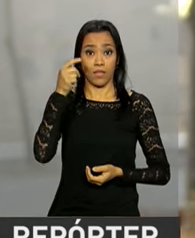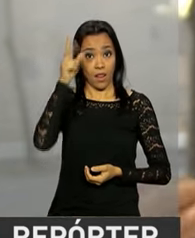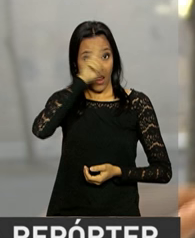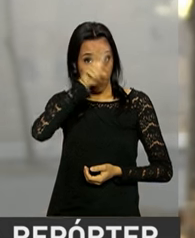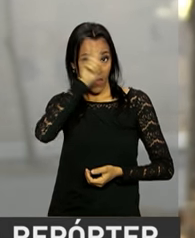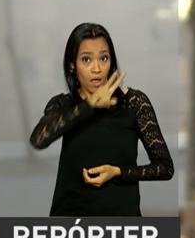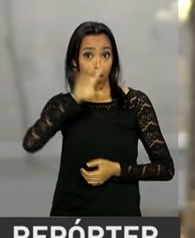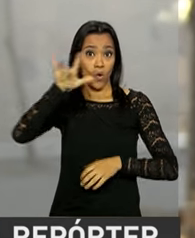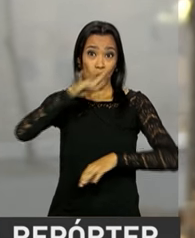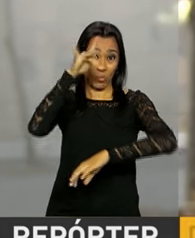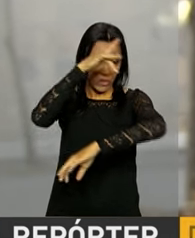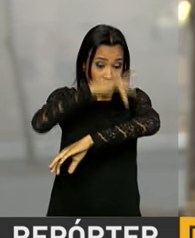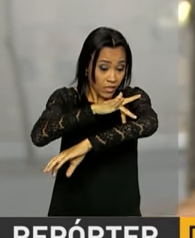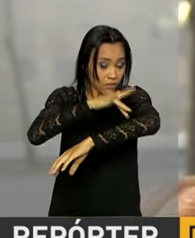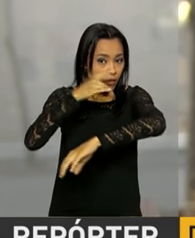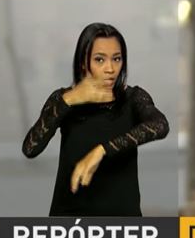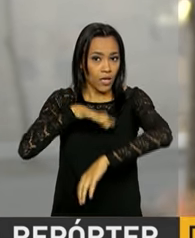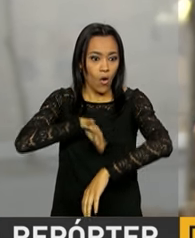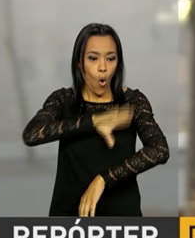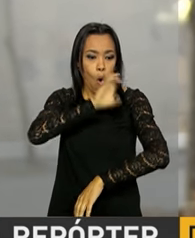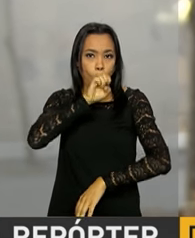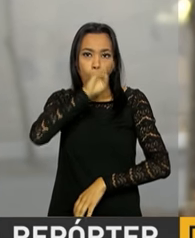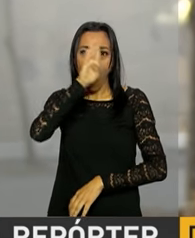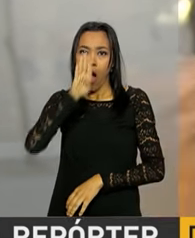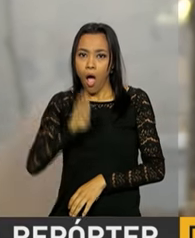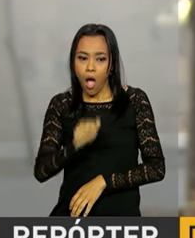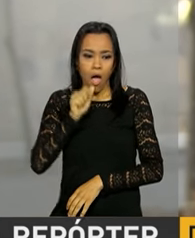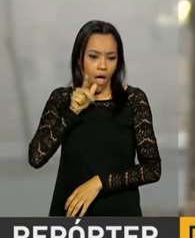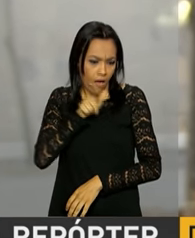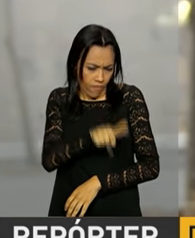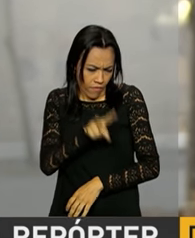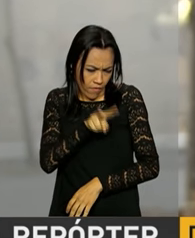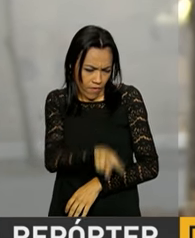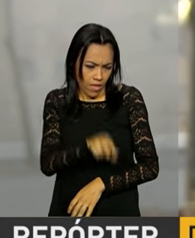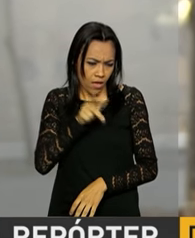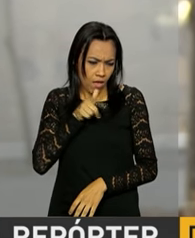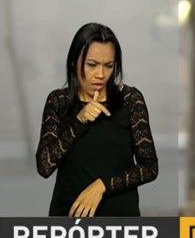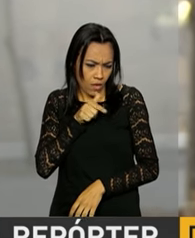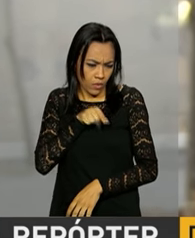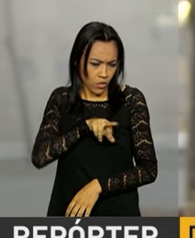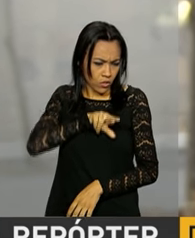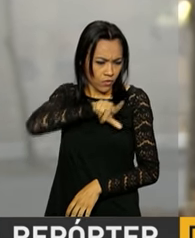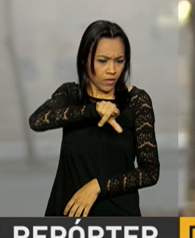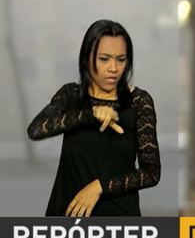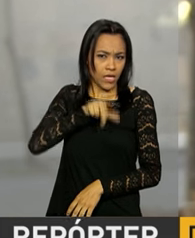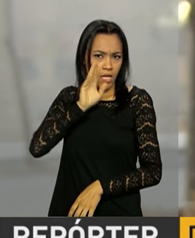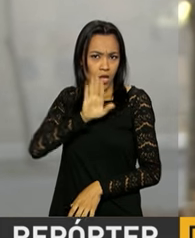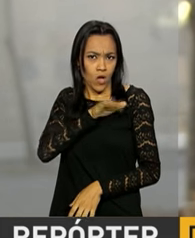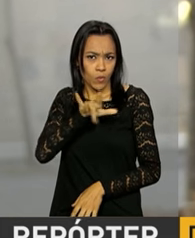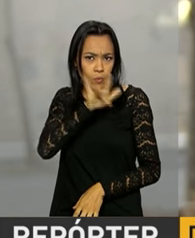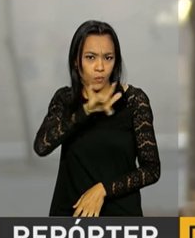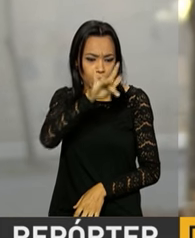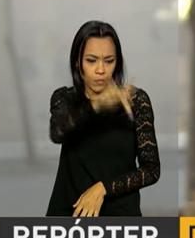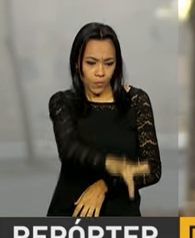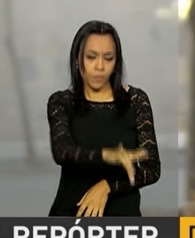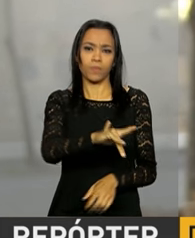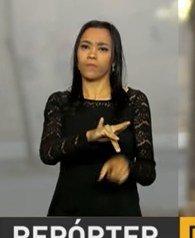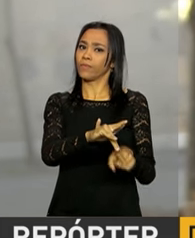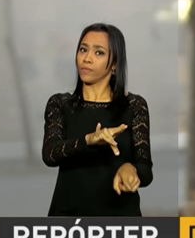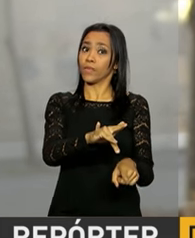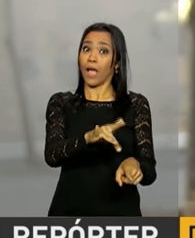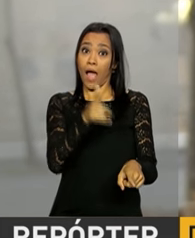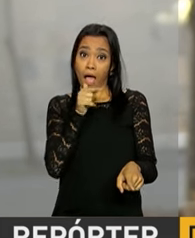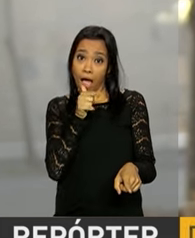Aedes ele é um mosquito oportunista. Ele vai olhar aquele espaço diferente de você. Para ele qualquer ponto de